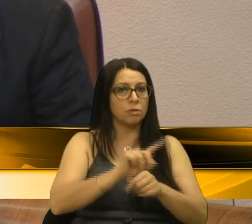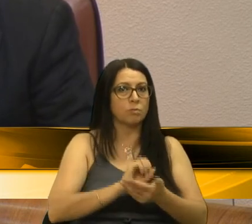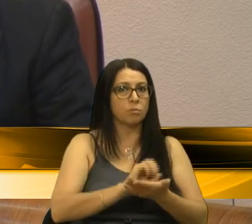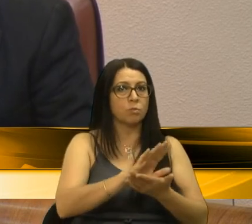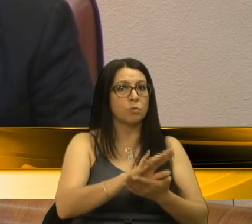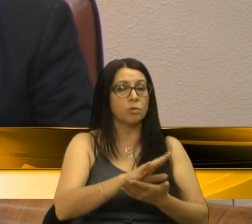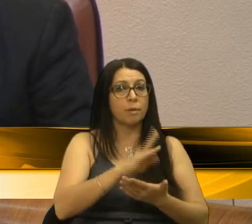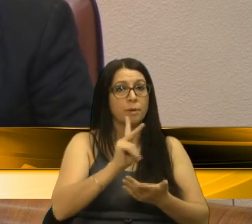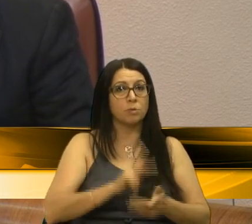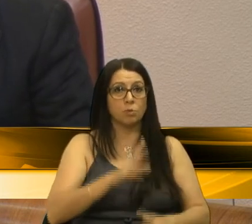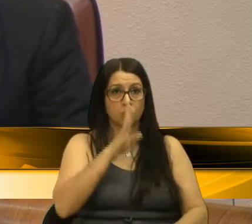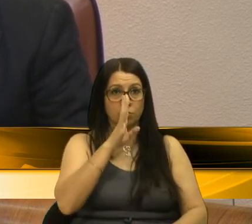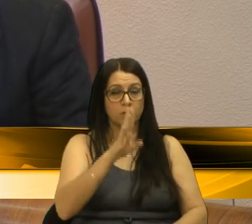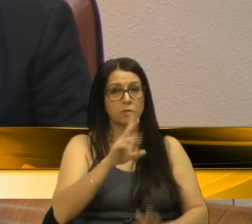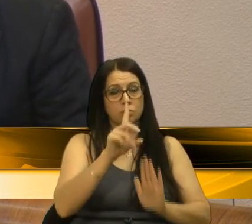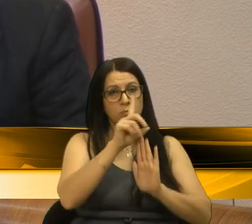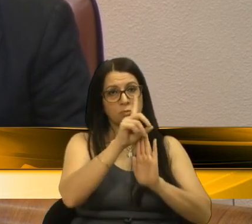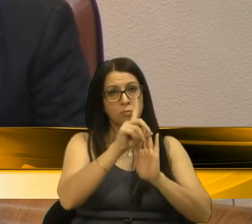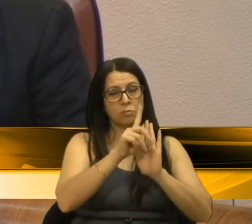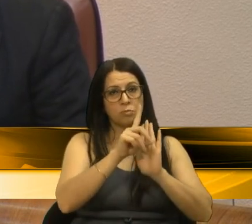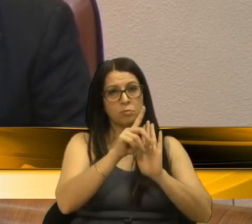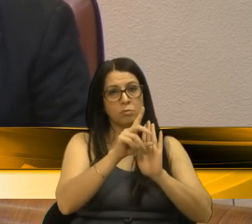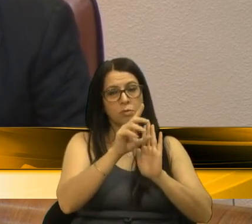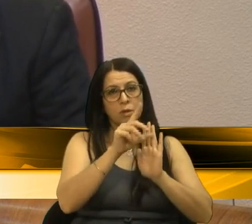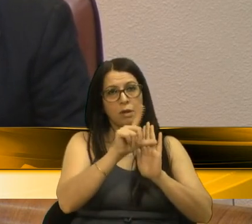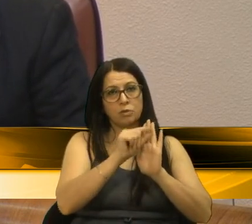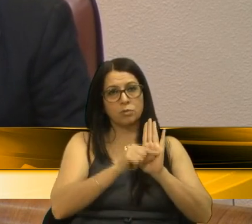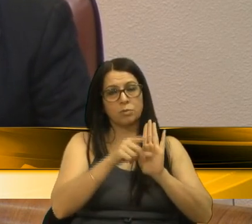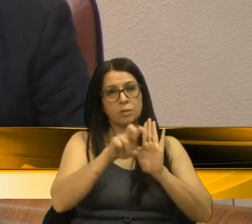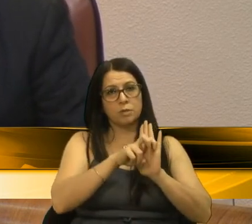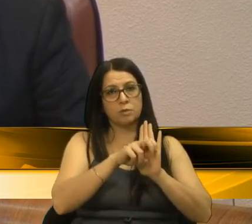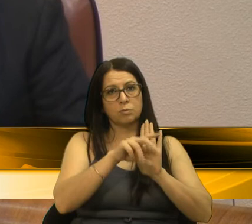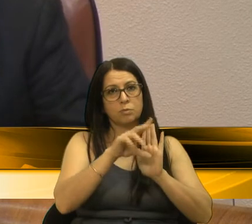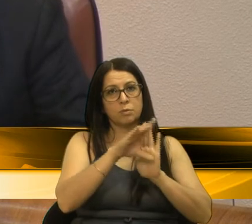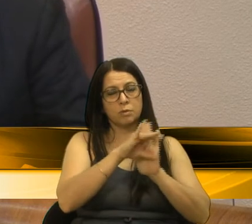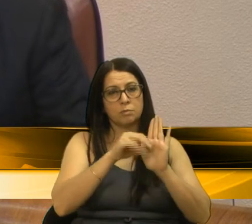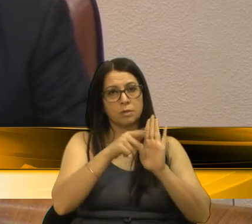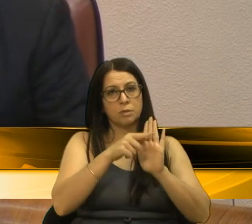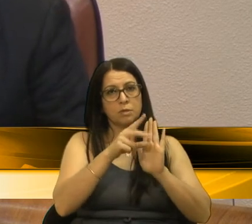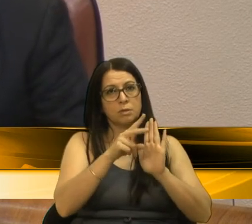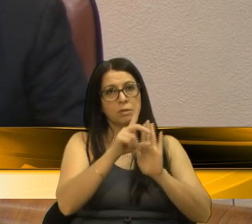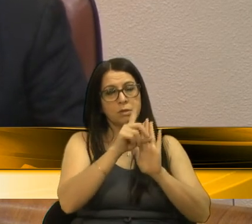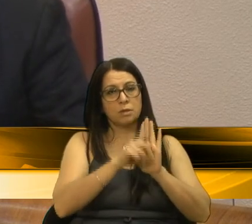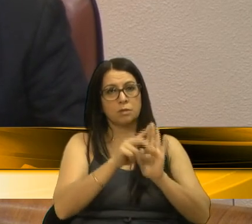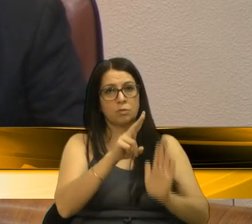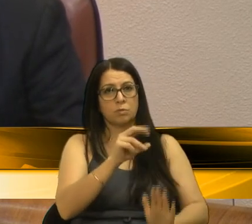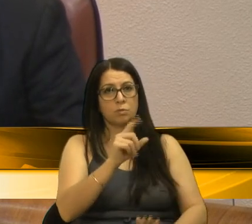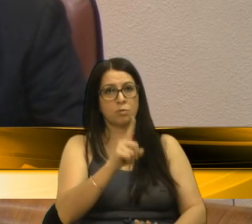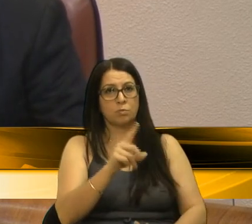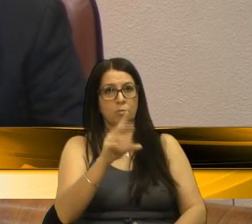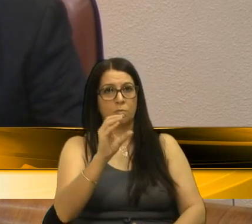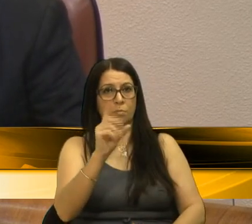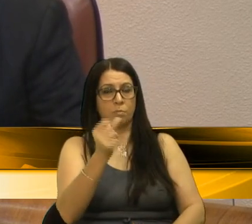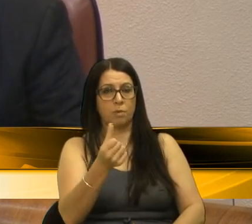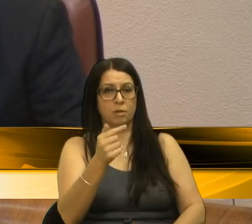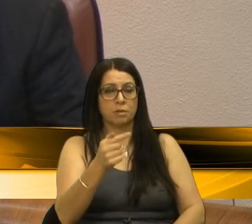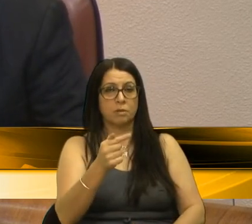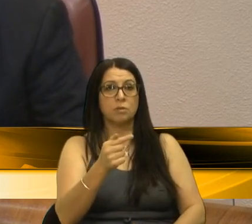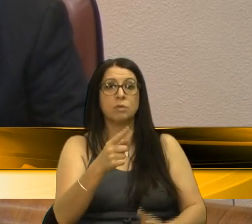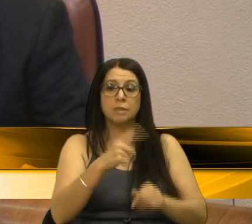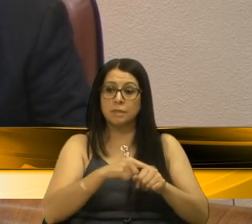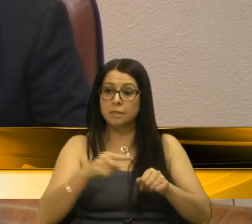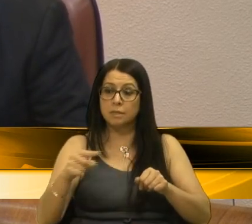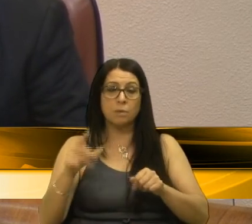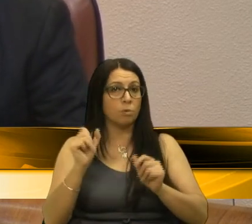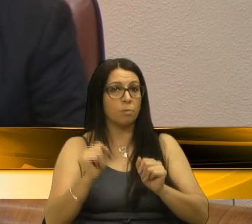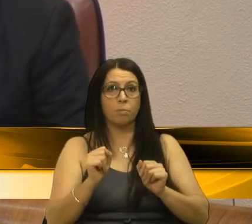acusado, nos termos do artigo 5º, inciso 7º do Decreto-Lei nº 201/67. Esse prazo, por ser decadencial, não